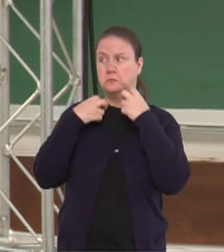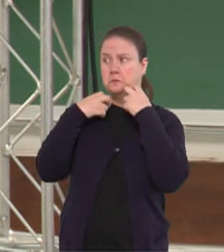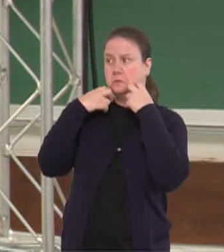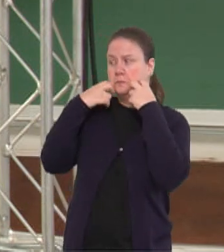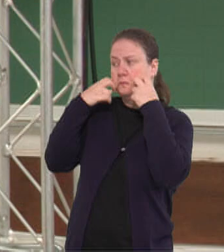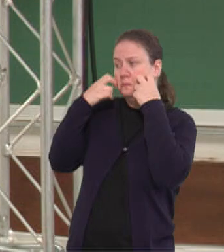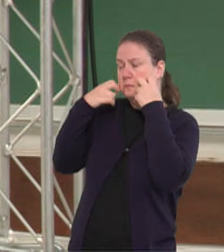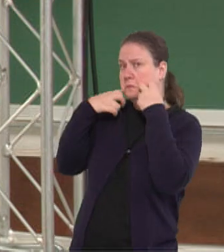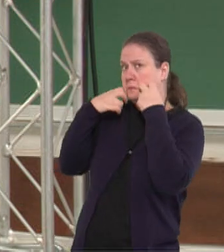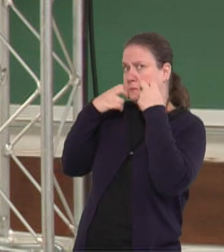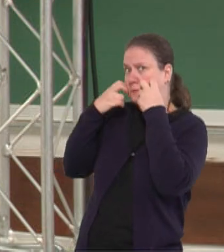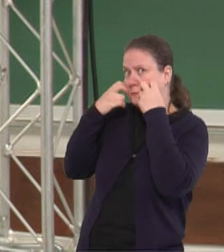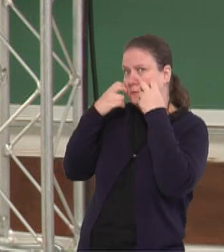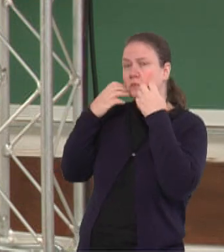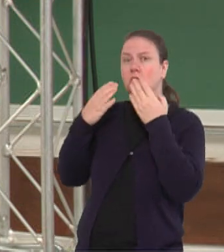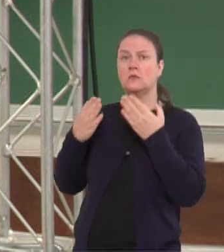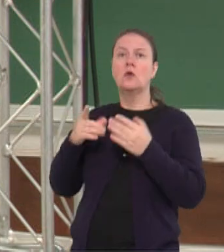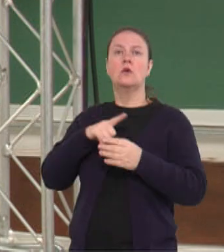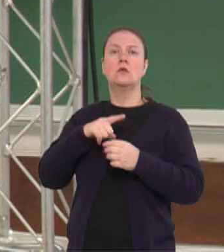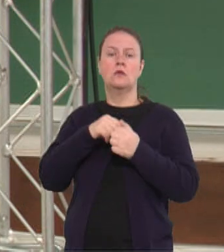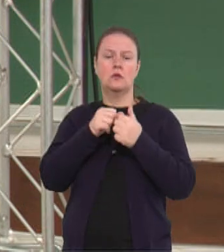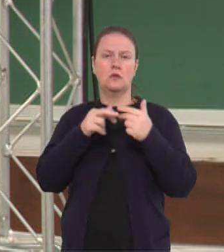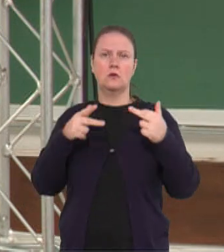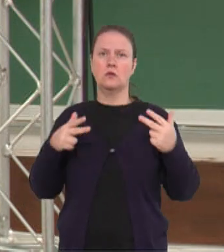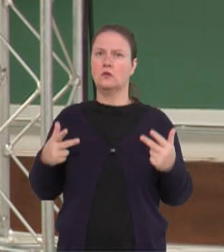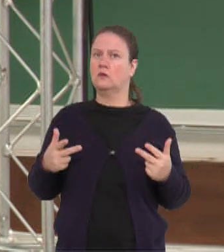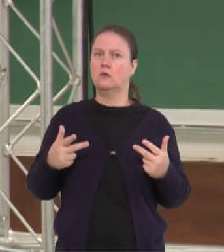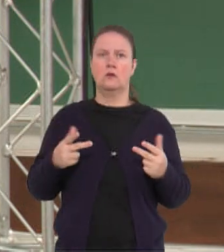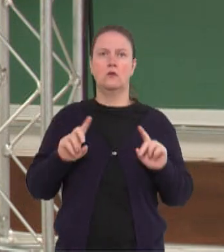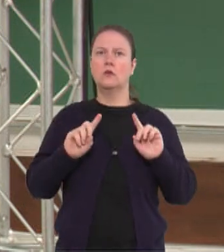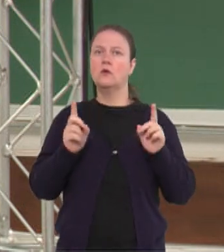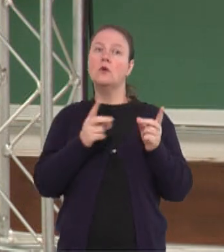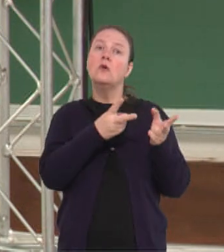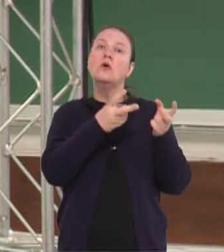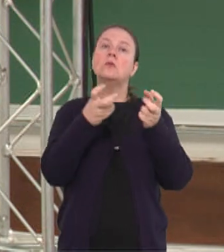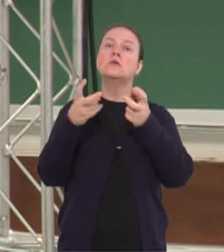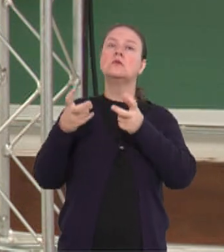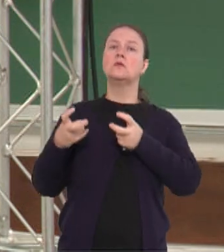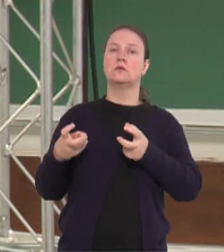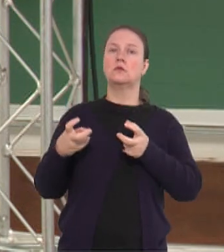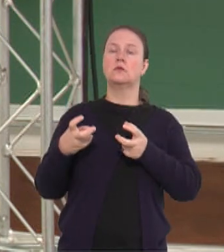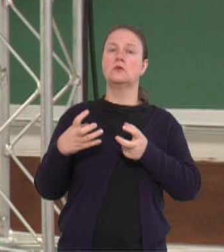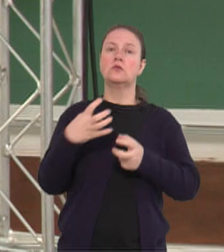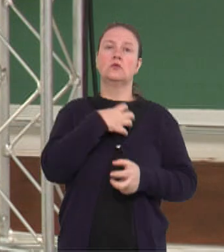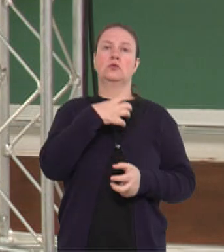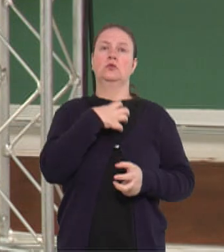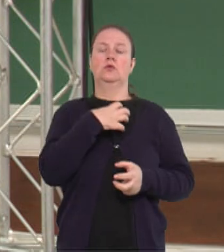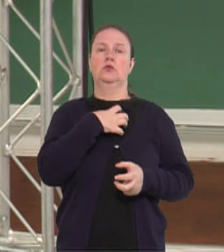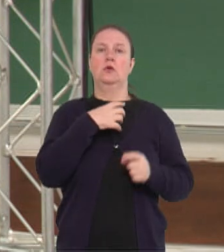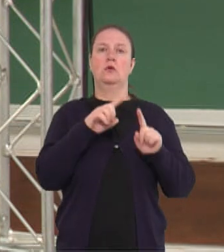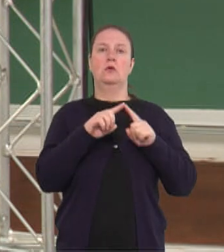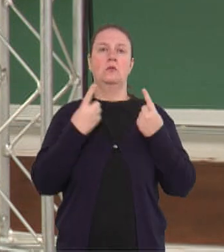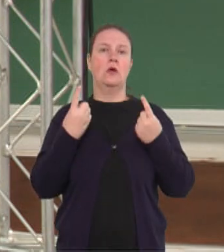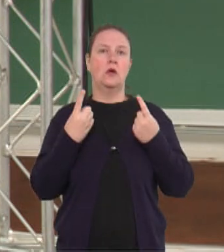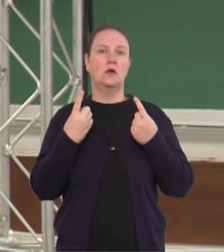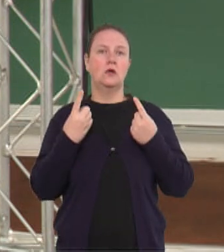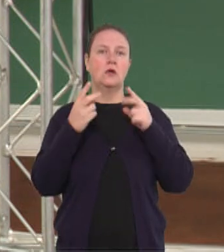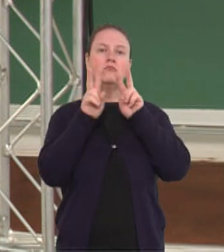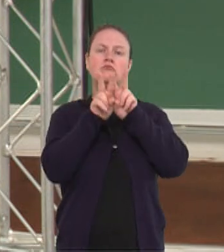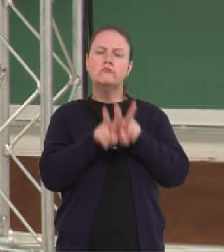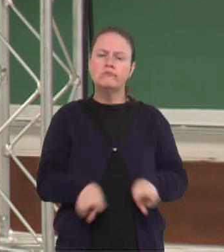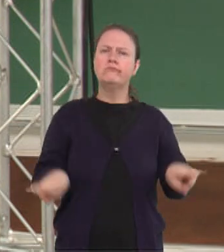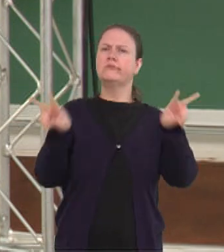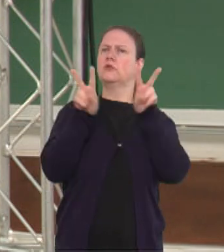tímida. Essas coisas que nós não percebemos pelos nossos sentidos, mas percebemos pela nossa visão